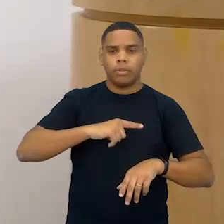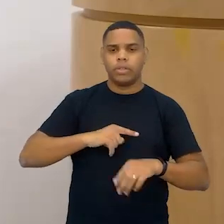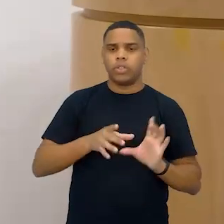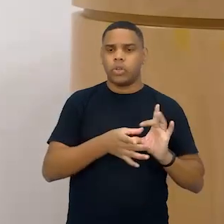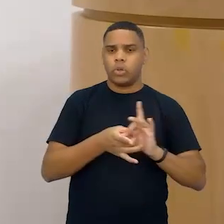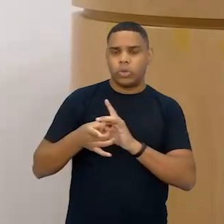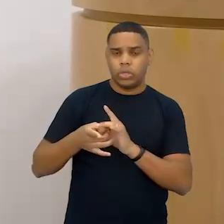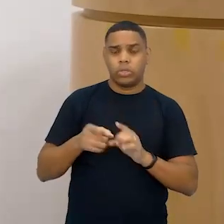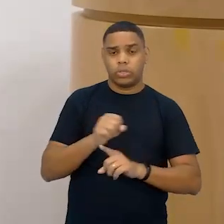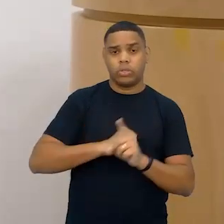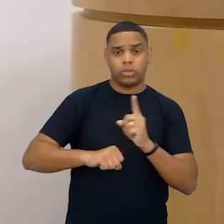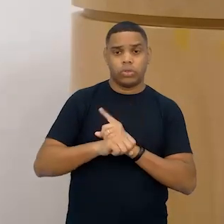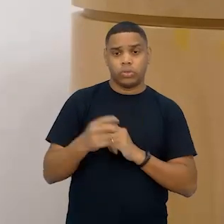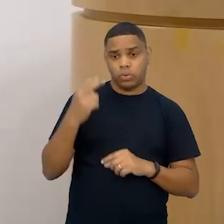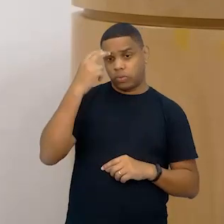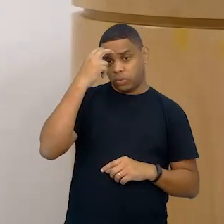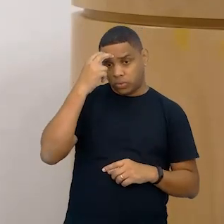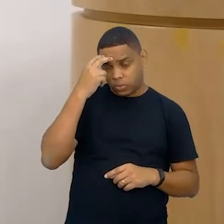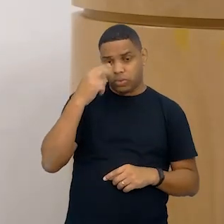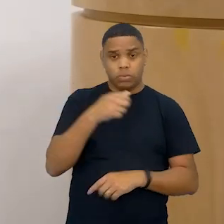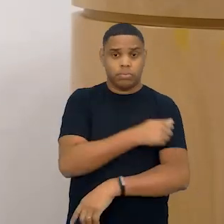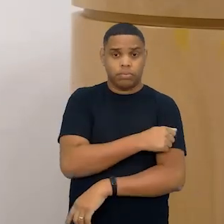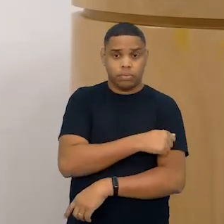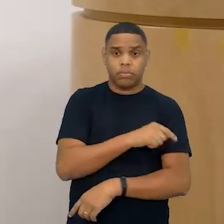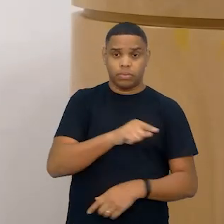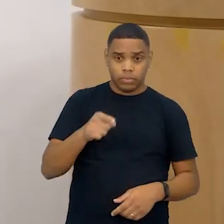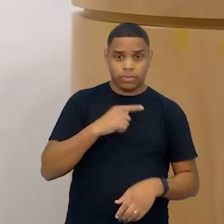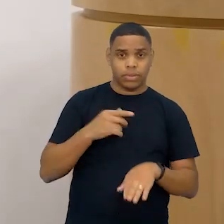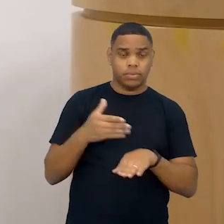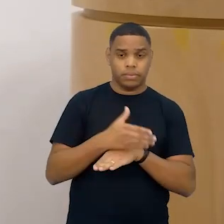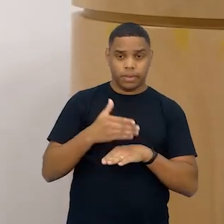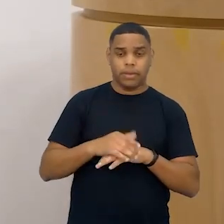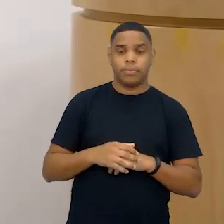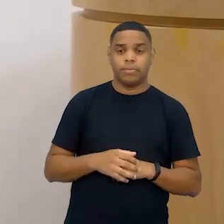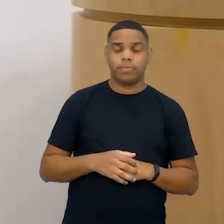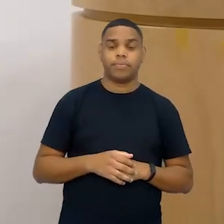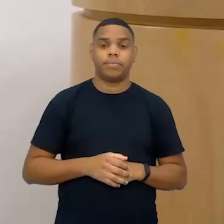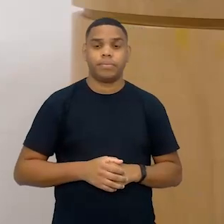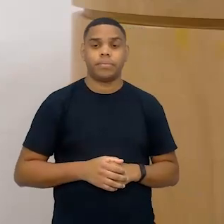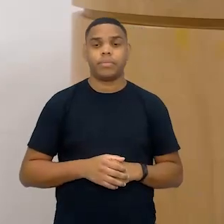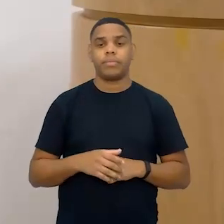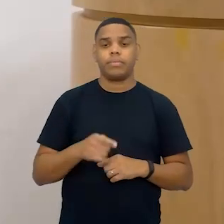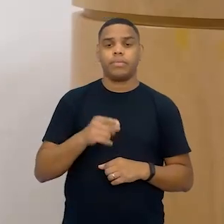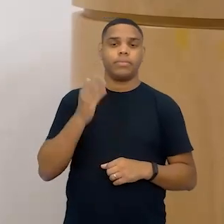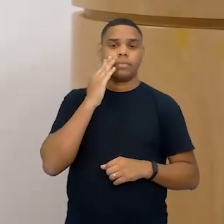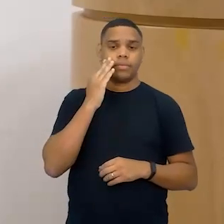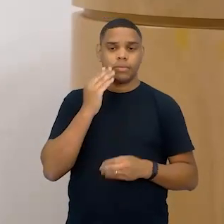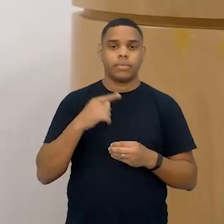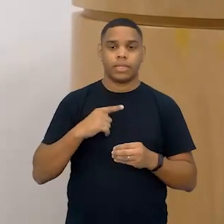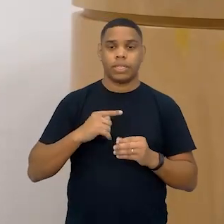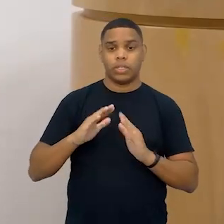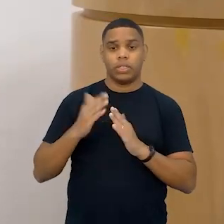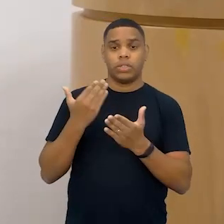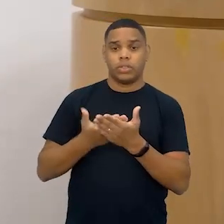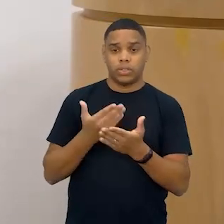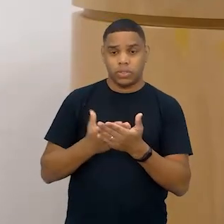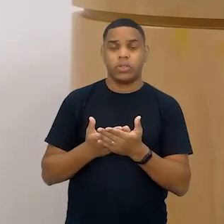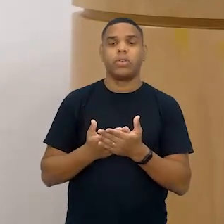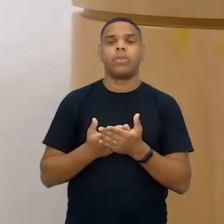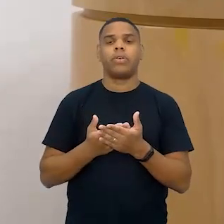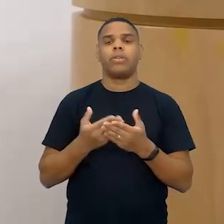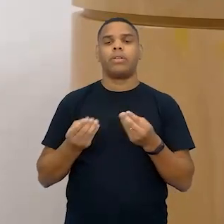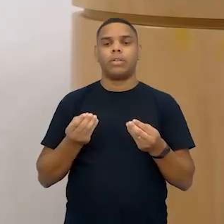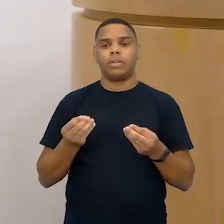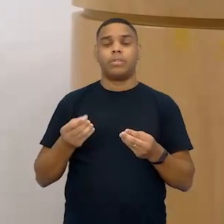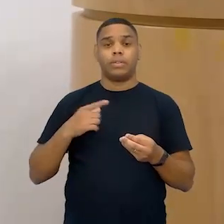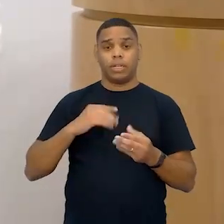contextos socioculturais que os nossos estudantes estão inseridos. E quando eu falo isso, a gente sabe que a gente tem escolas centrais, que a